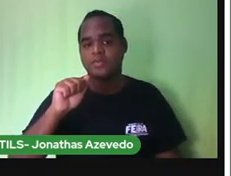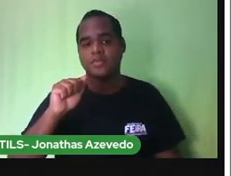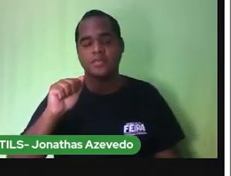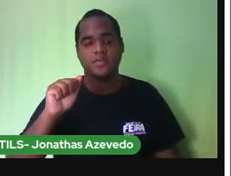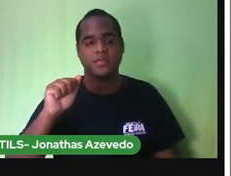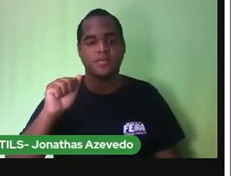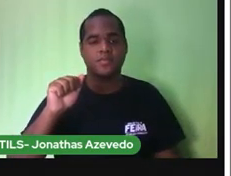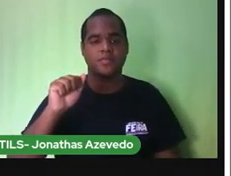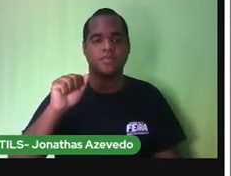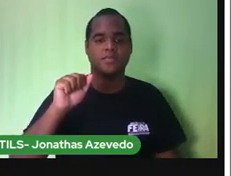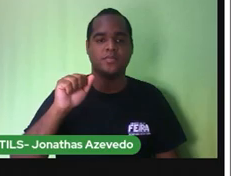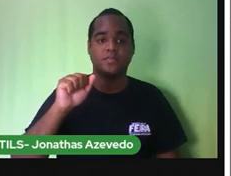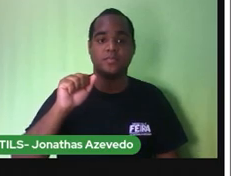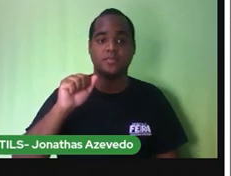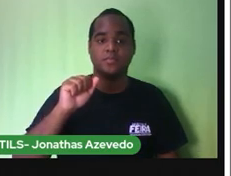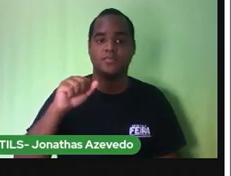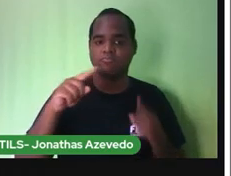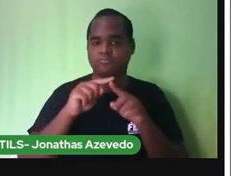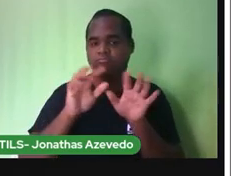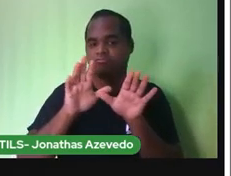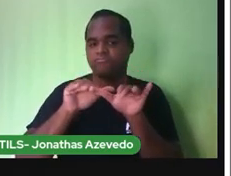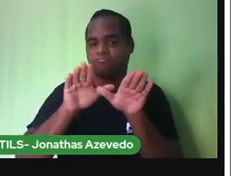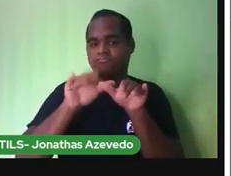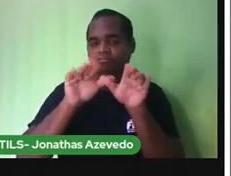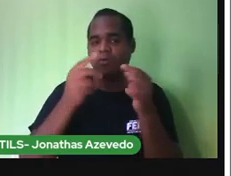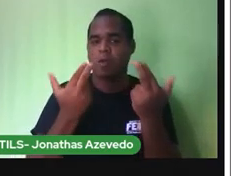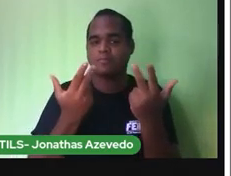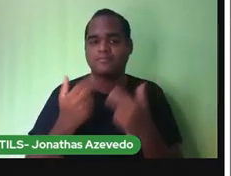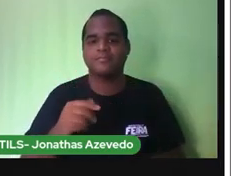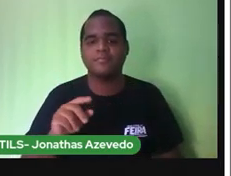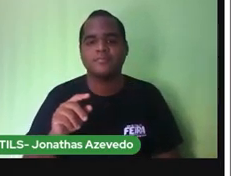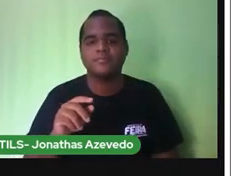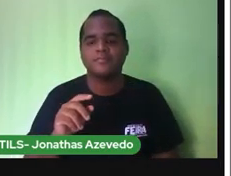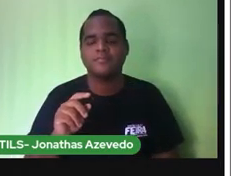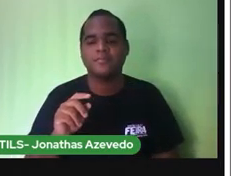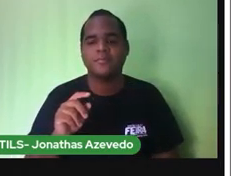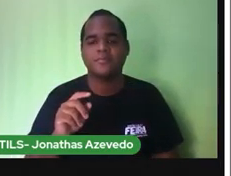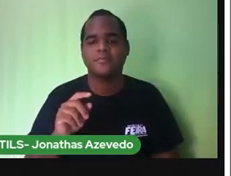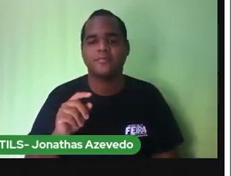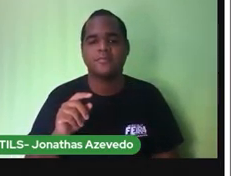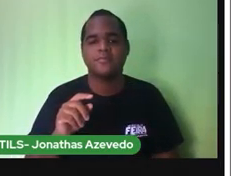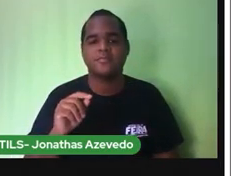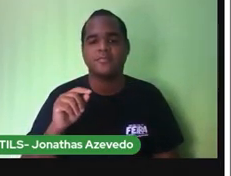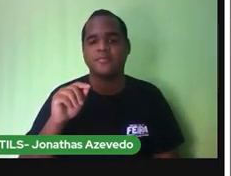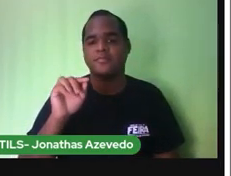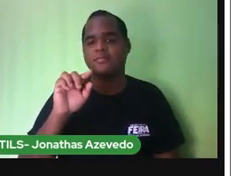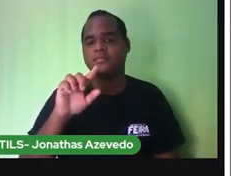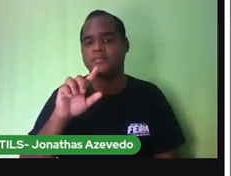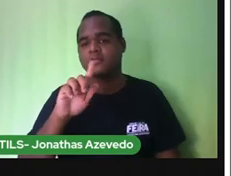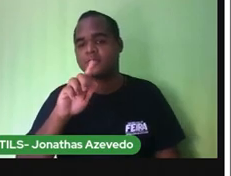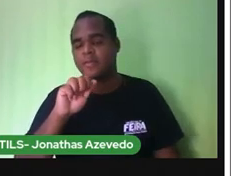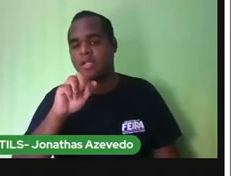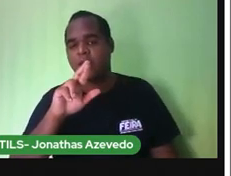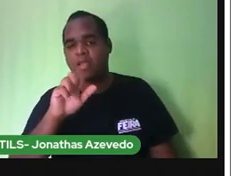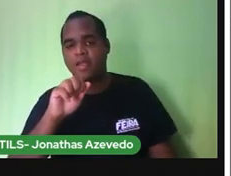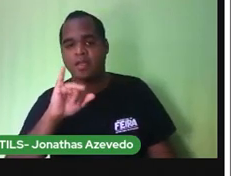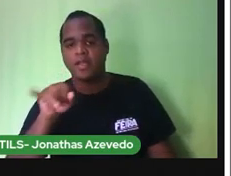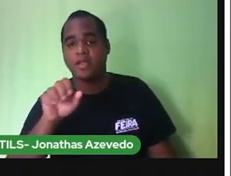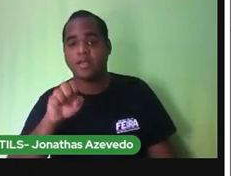Mariposa Mariposa um tipo de borboletinha a garagem